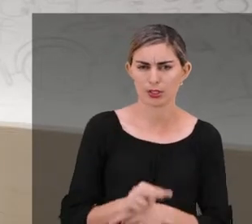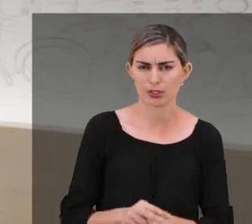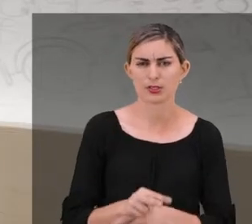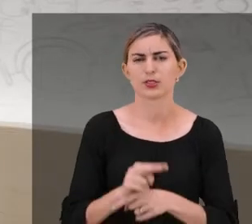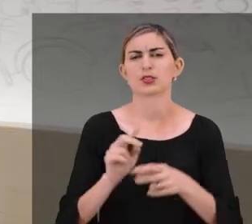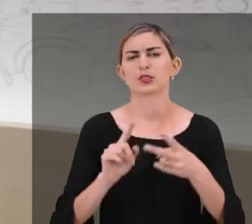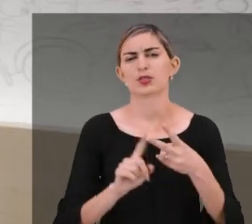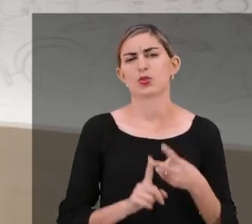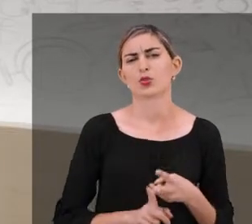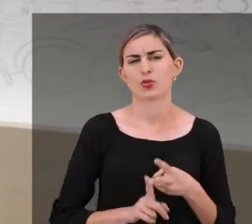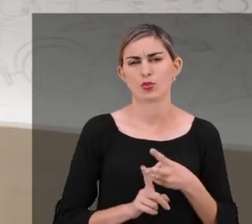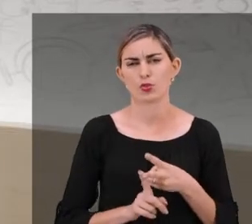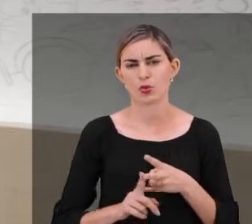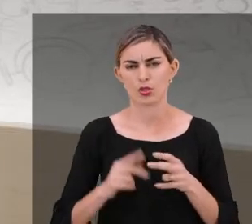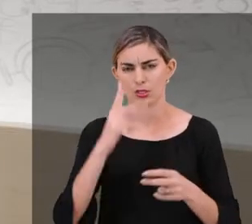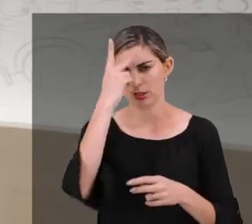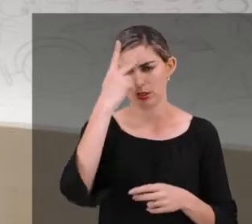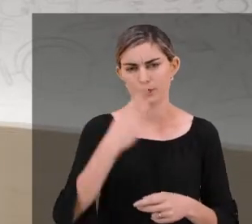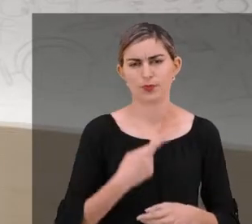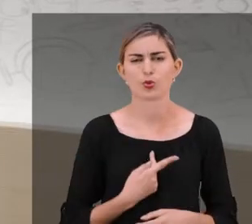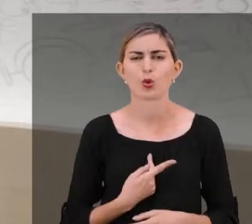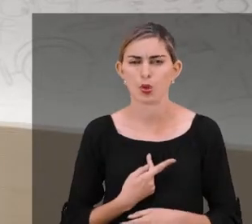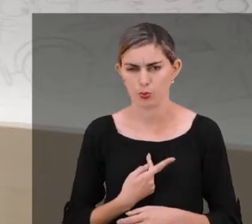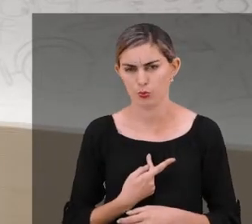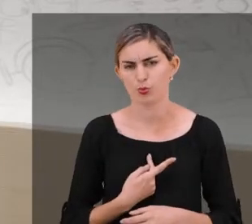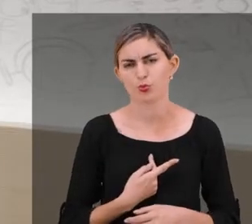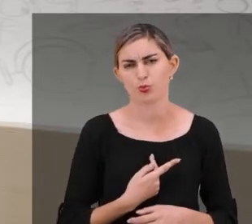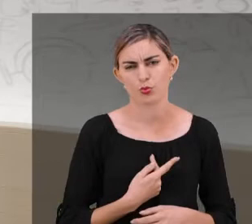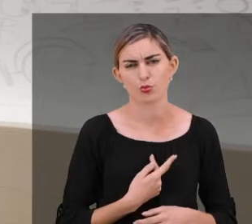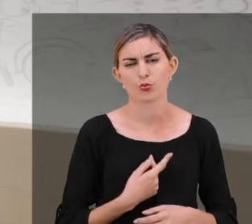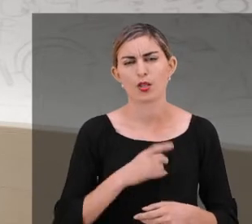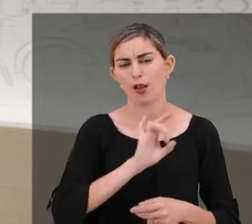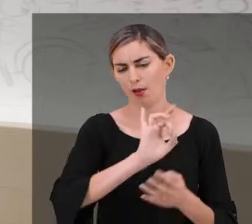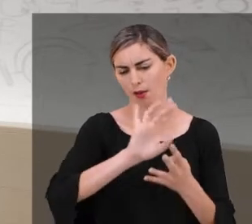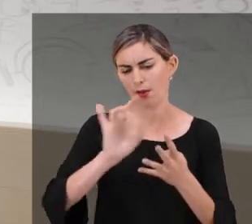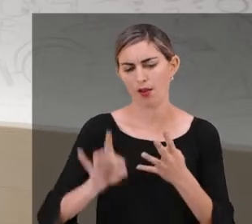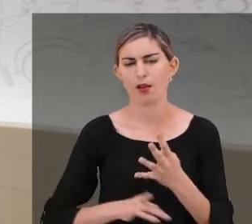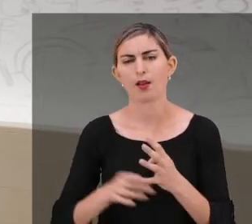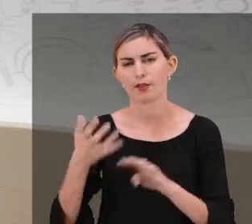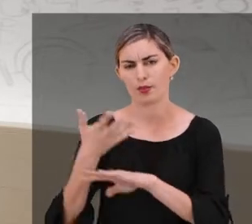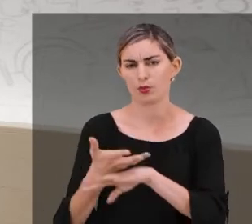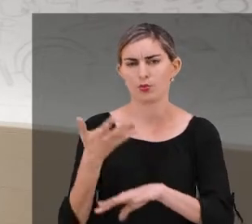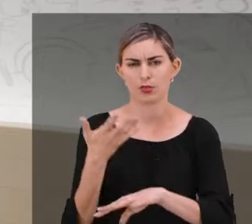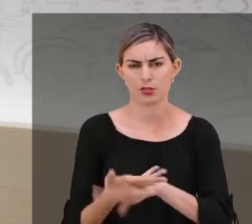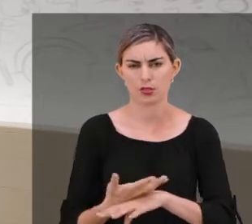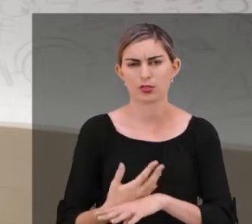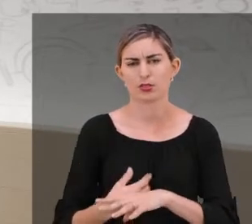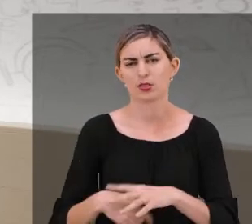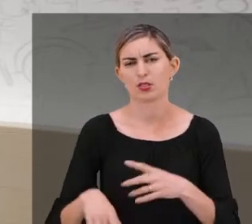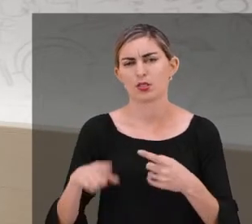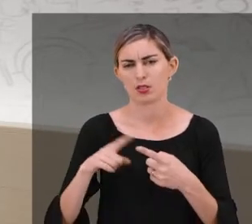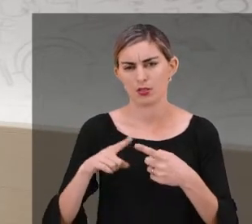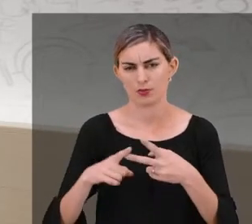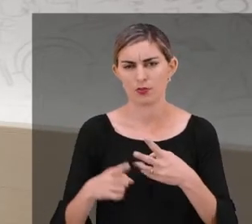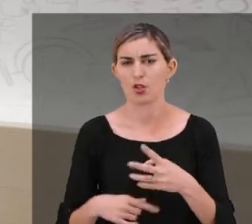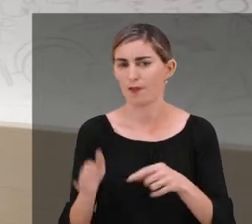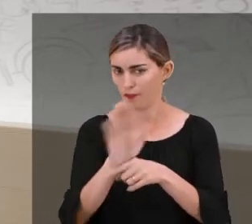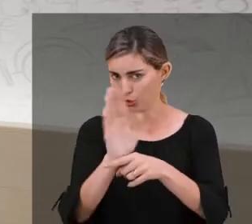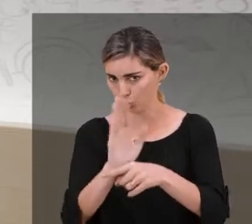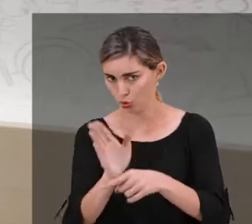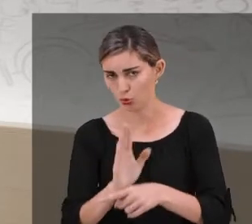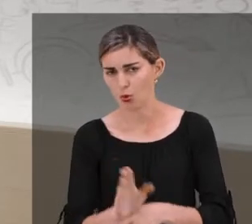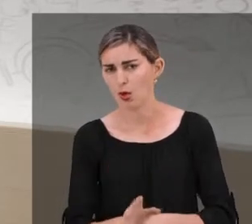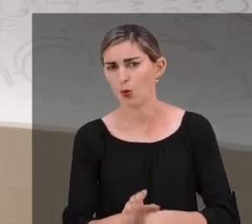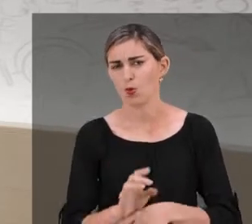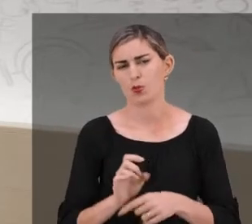equipamento de proteção coletiva e equipamento de proteção individual. Tá? Cada uma dessas competências estão divididas